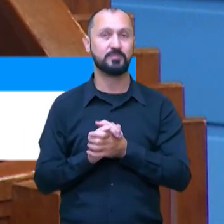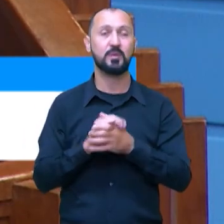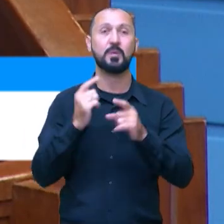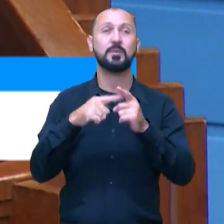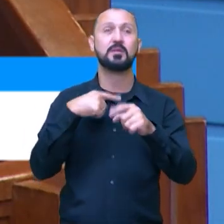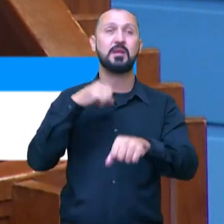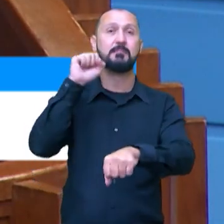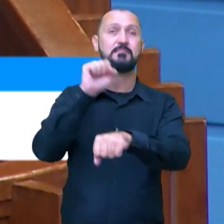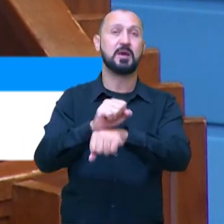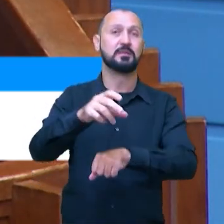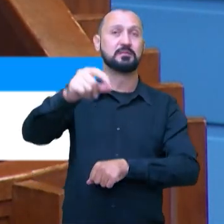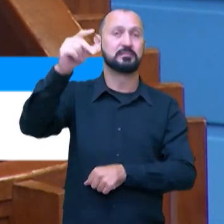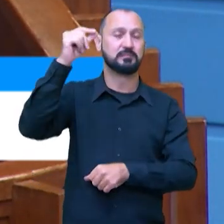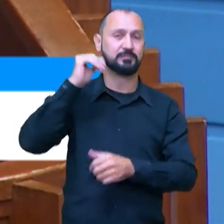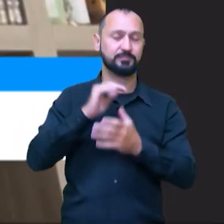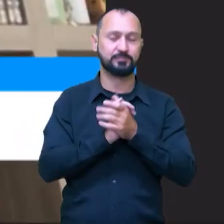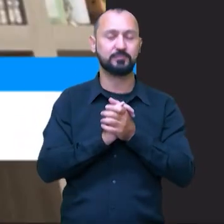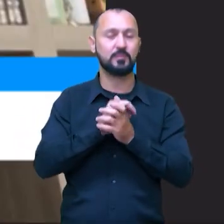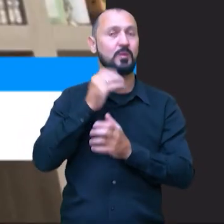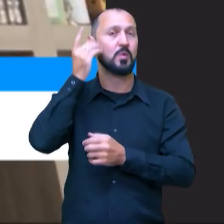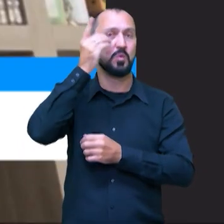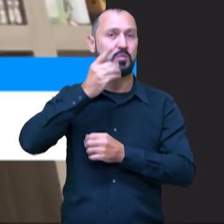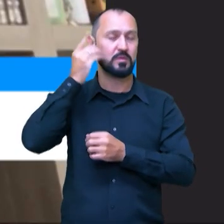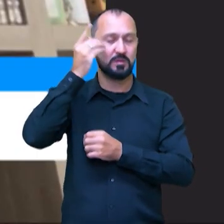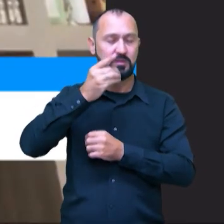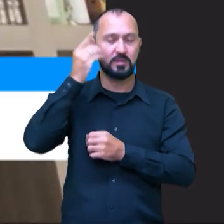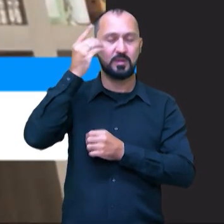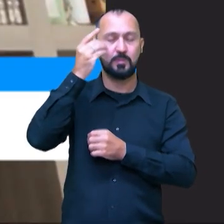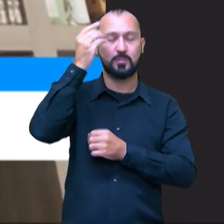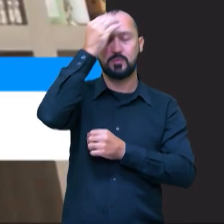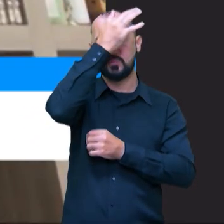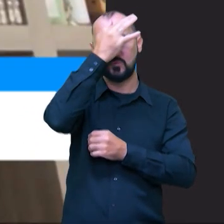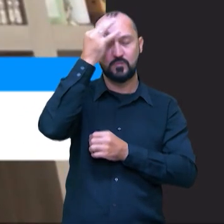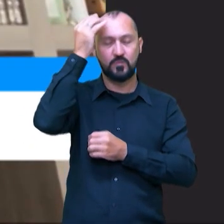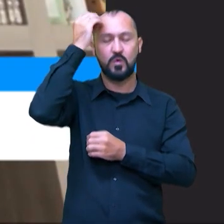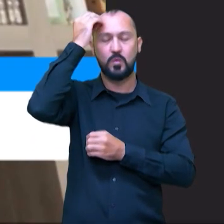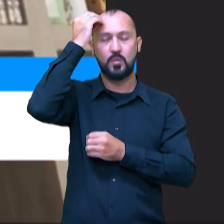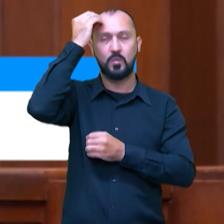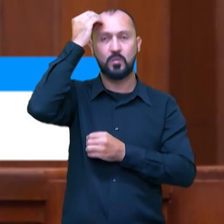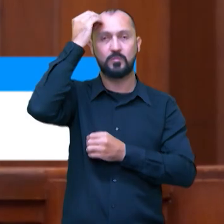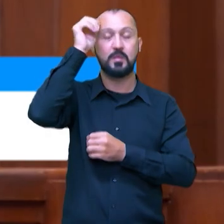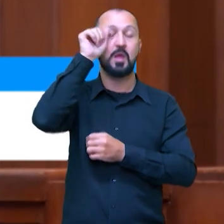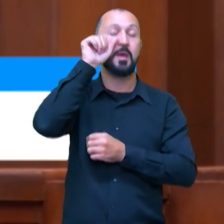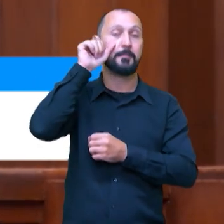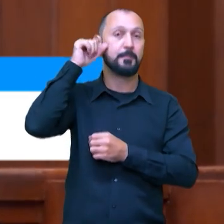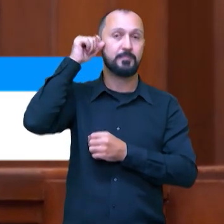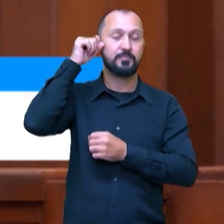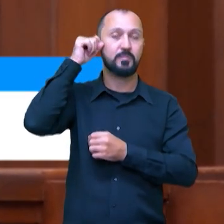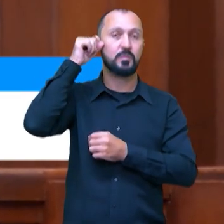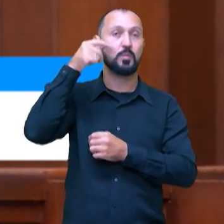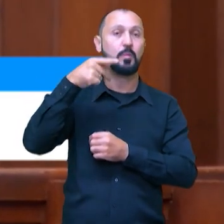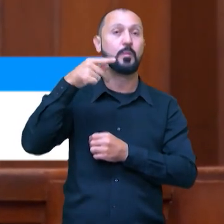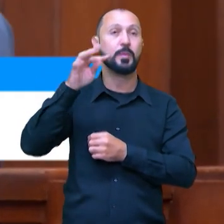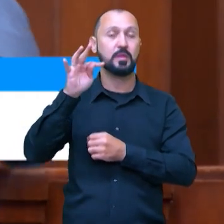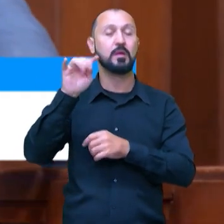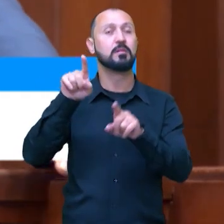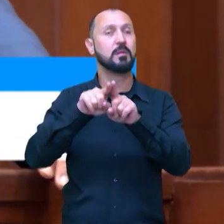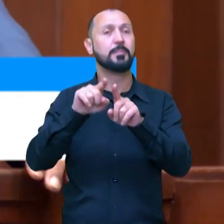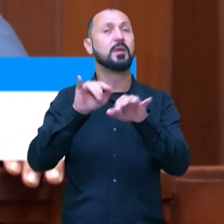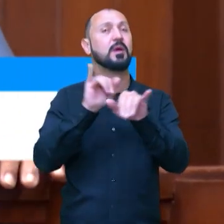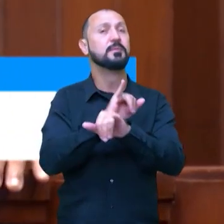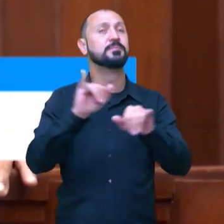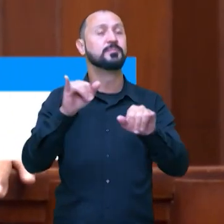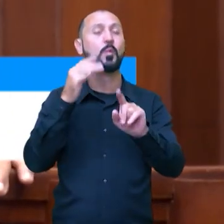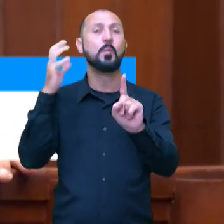pauta está congelada há muito tempo. Os deputados Felipe Orro, do PSD, e Amarildo Cruz, do PT,